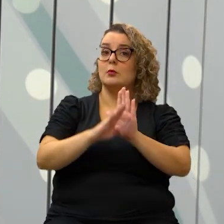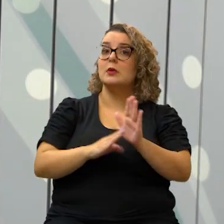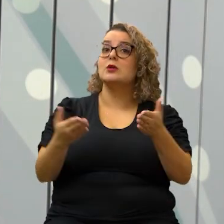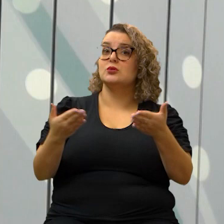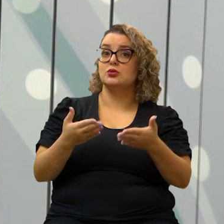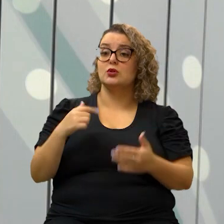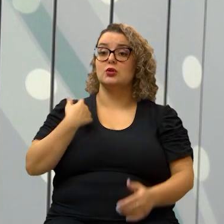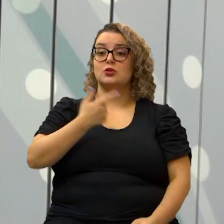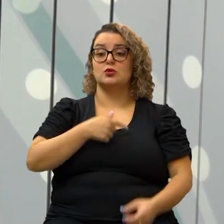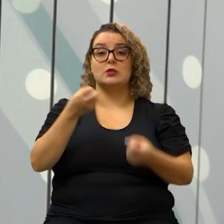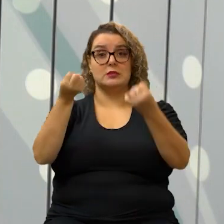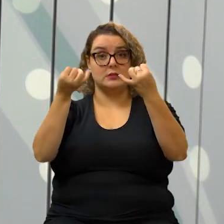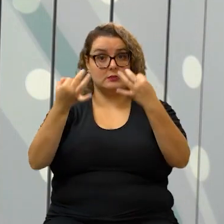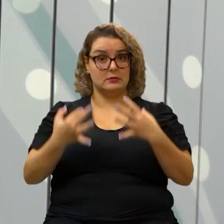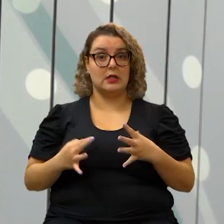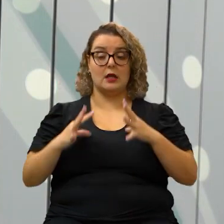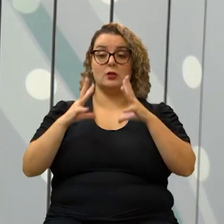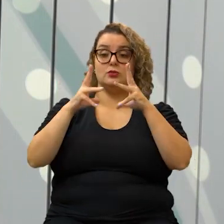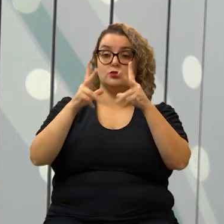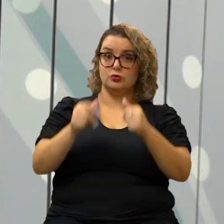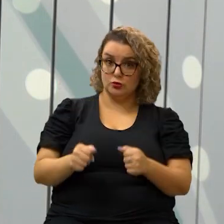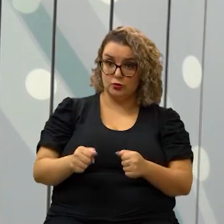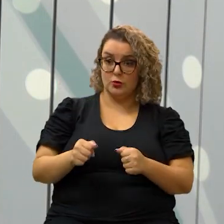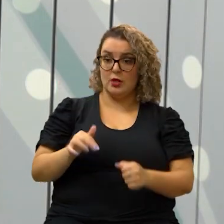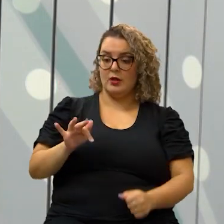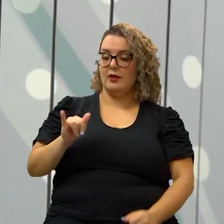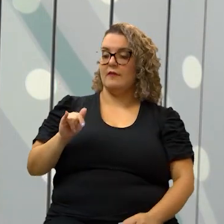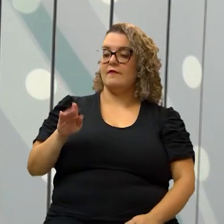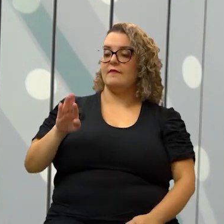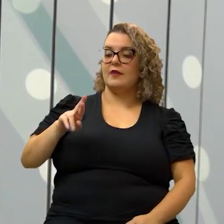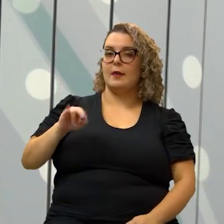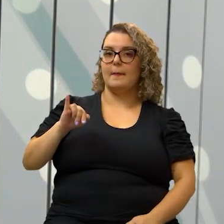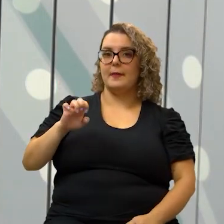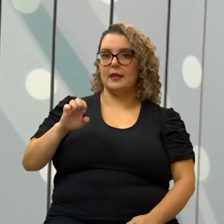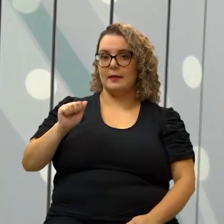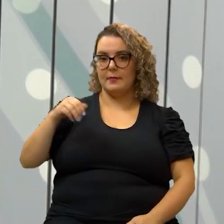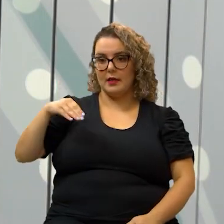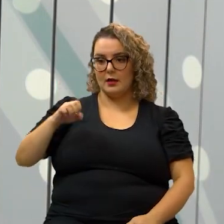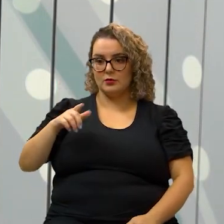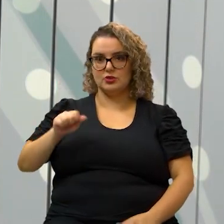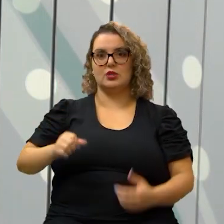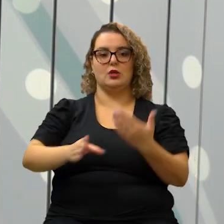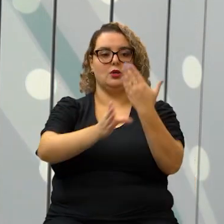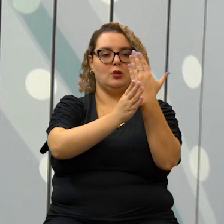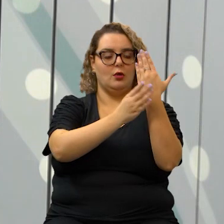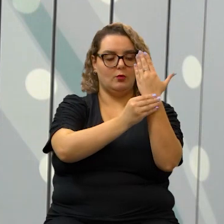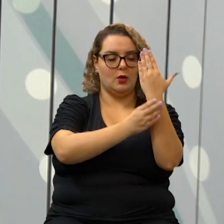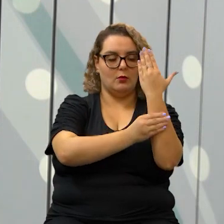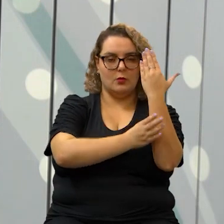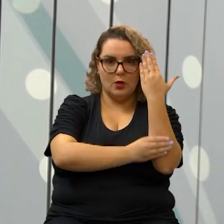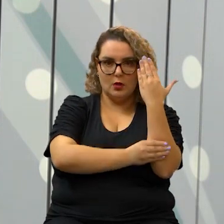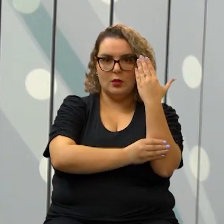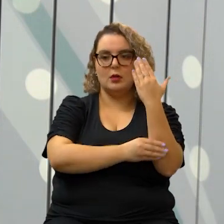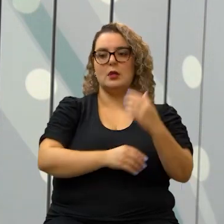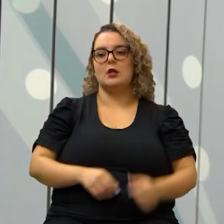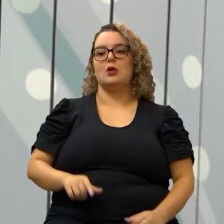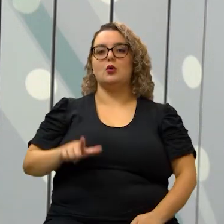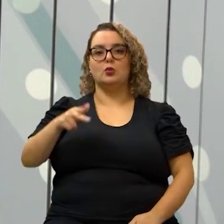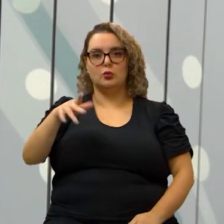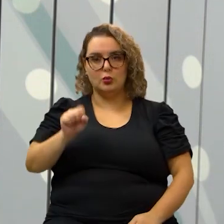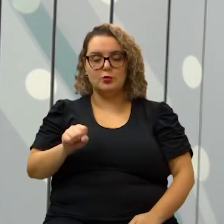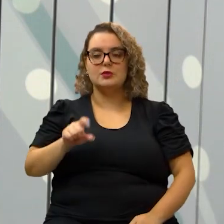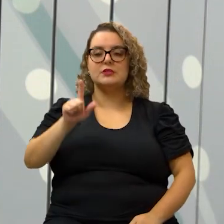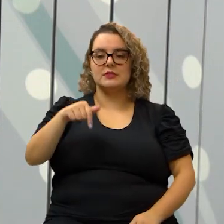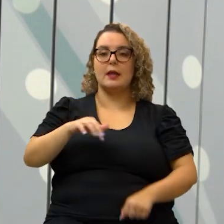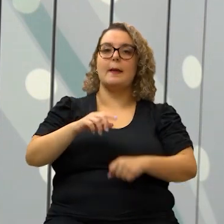de hoje, nós vamos esclarecer tudo sobre a fibromialgia e o lúpus com a Gabriela Araújo Munhoz,